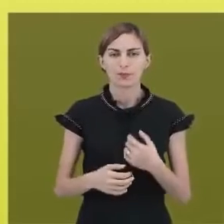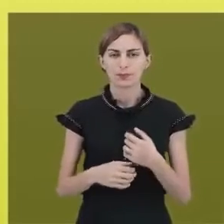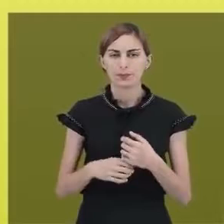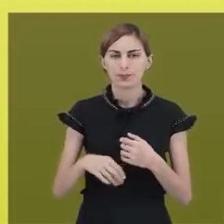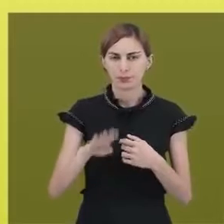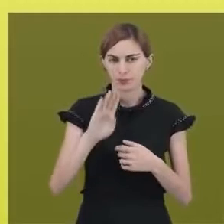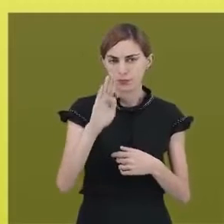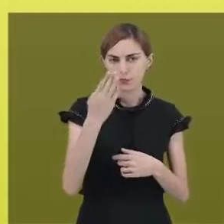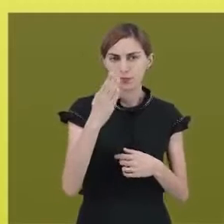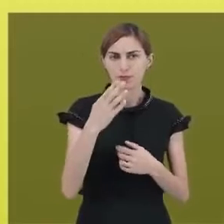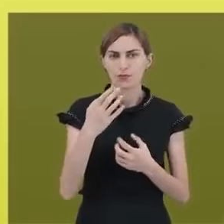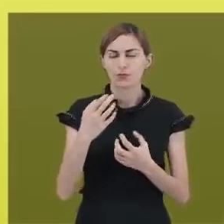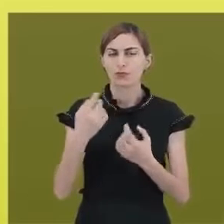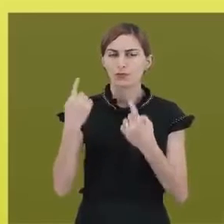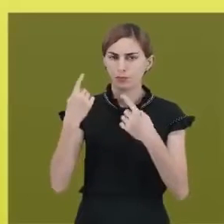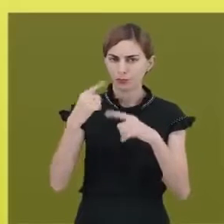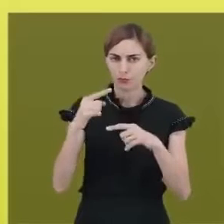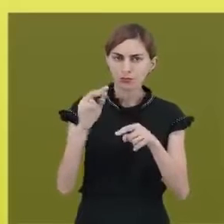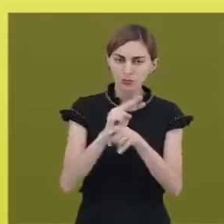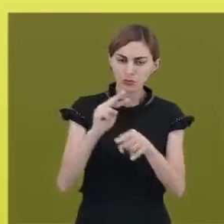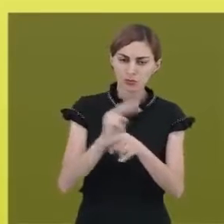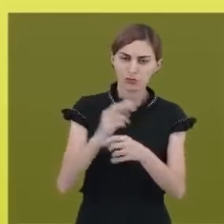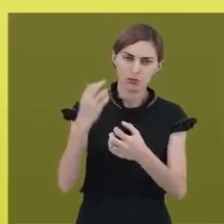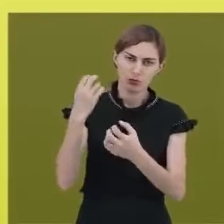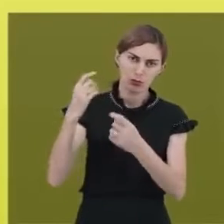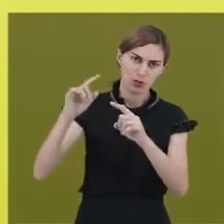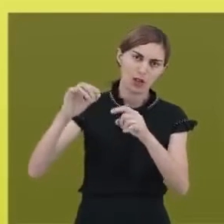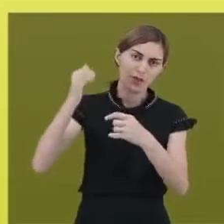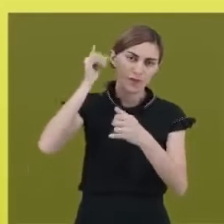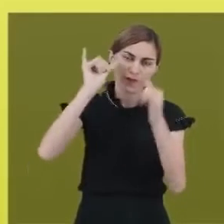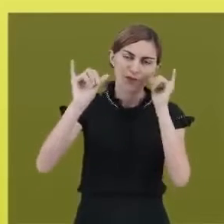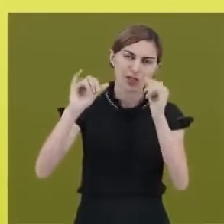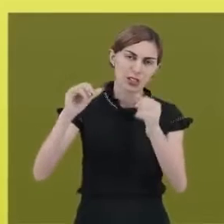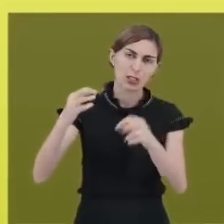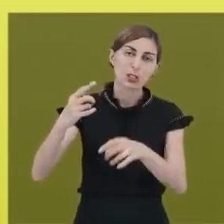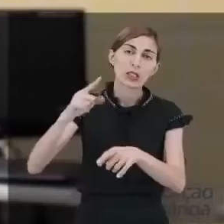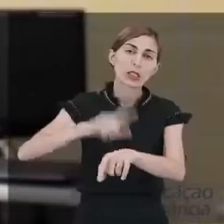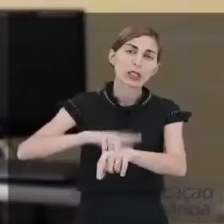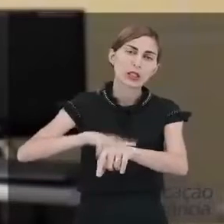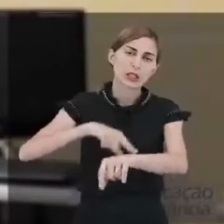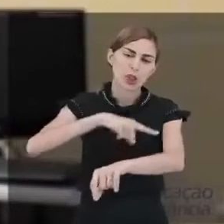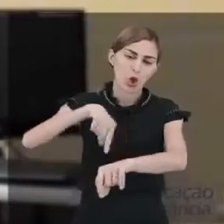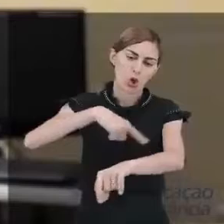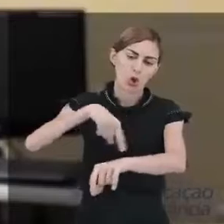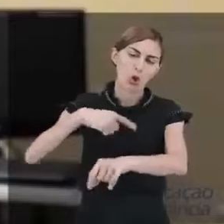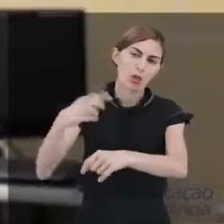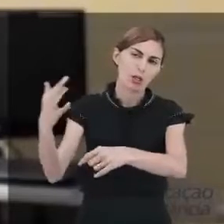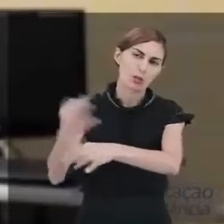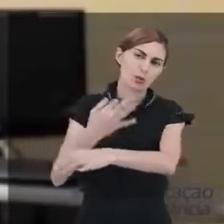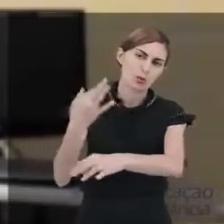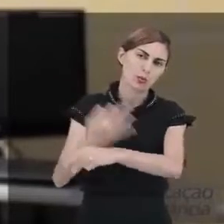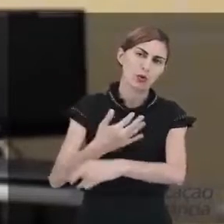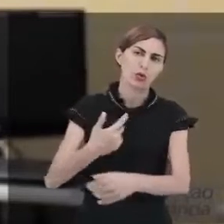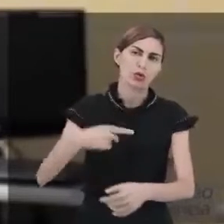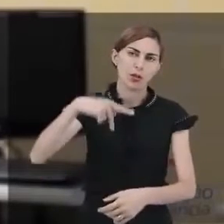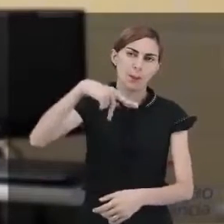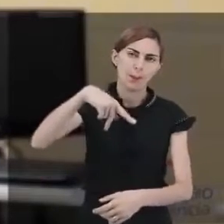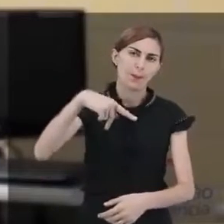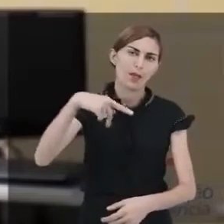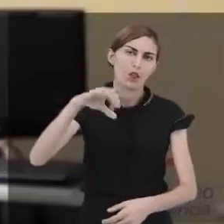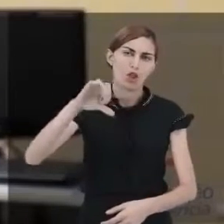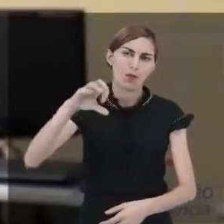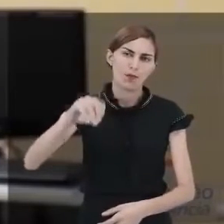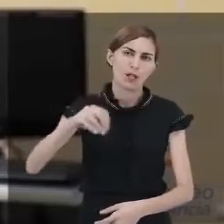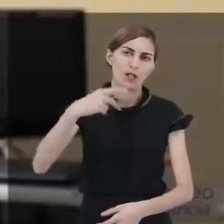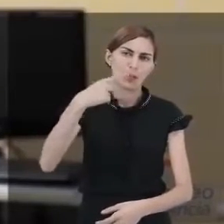inclusive têm a diferença em relação ao tempo que resiste ao fogo. A P60, P90, P120 e